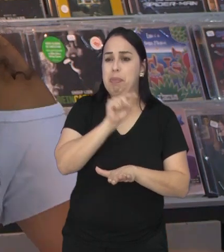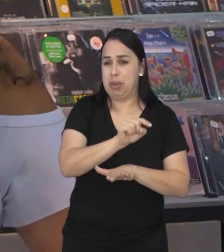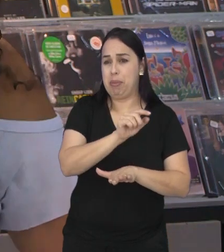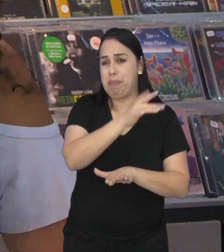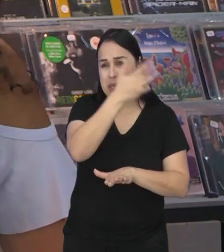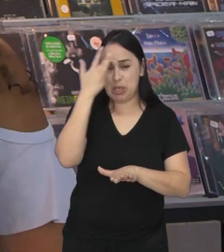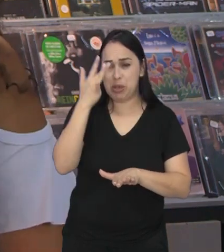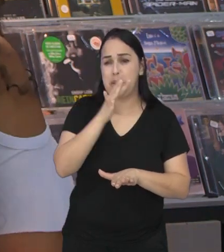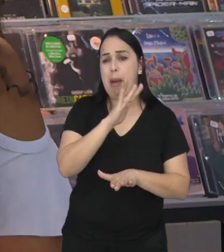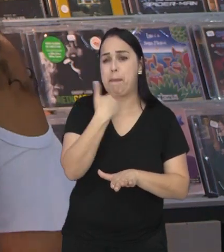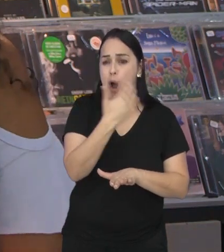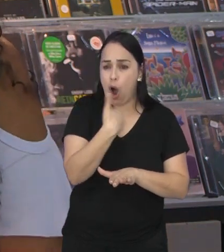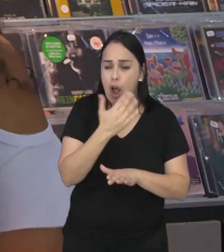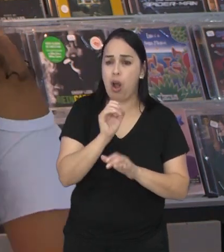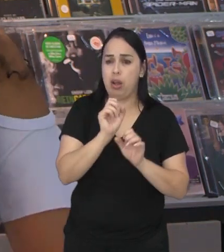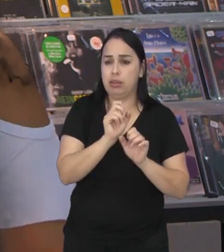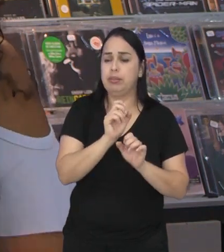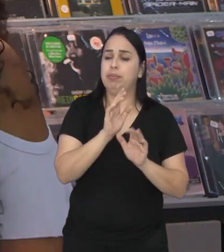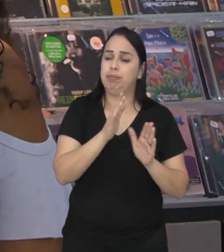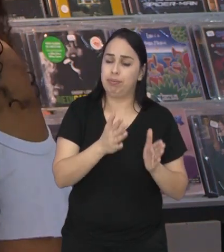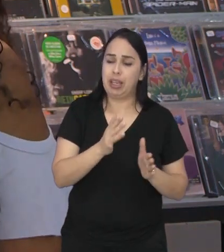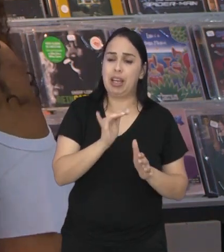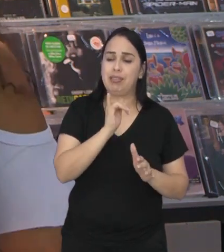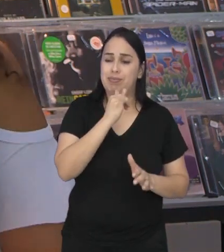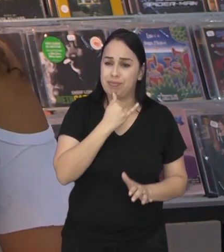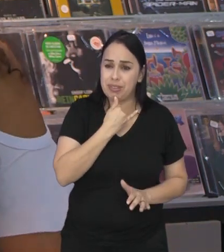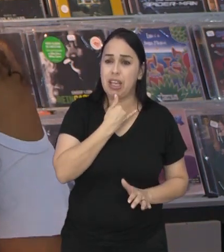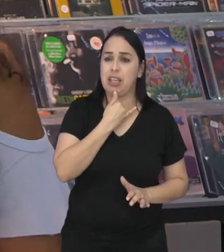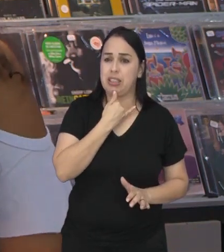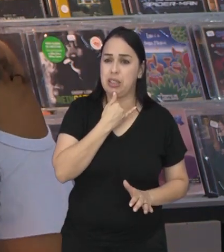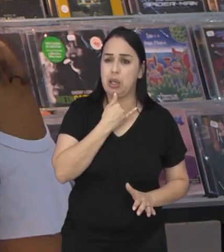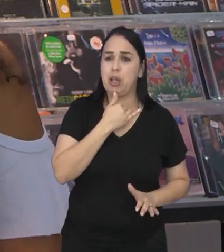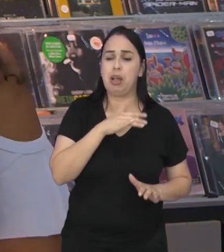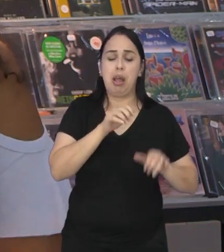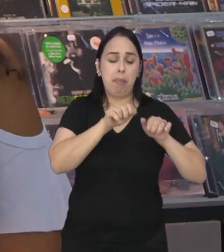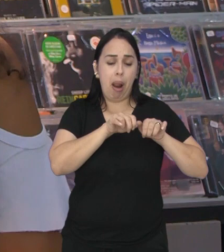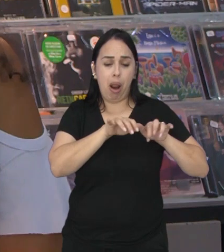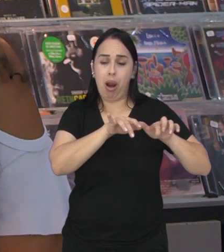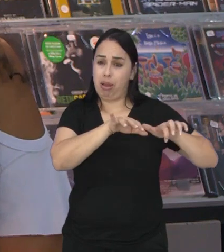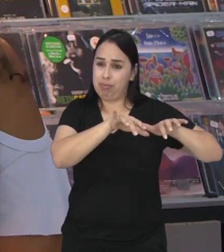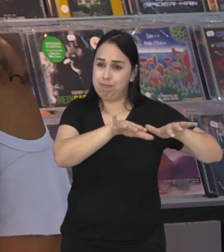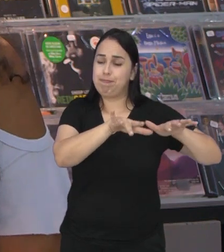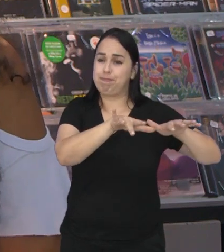teve, enfim, um cenário de horror, né? A proliferação aí